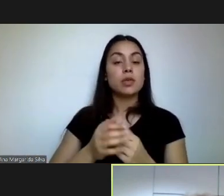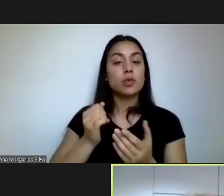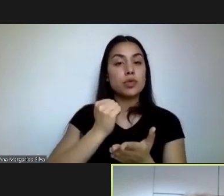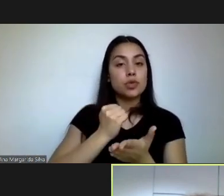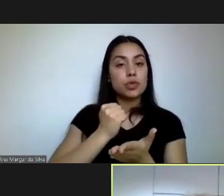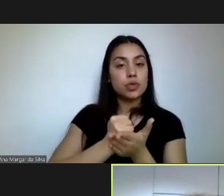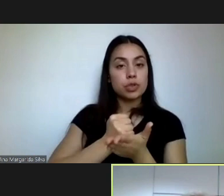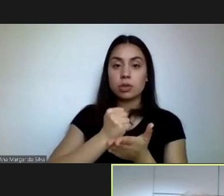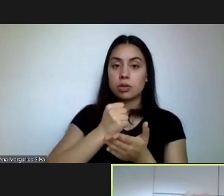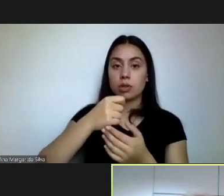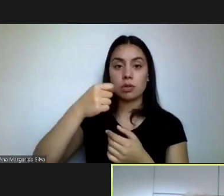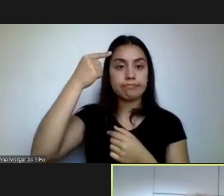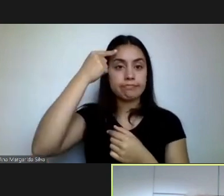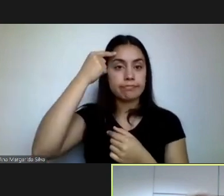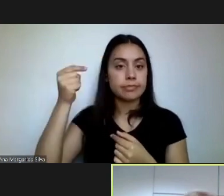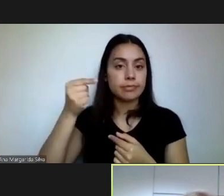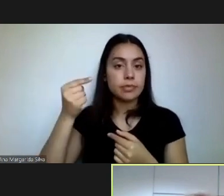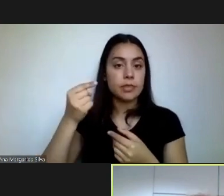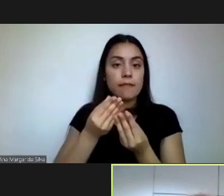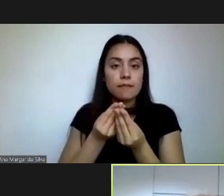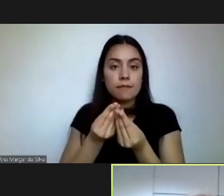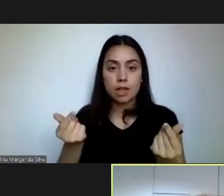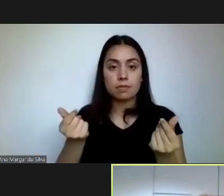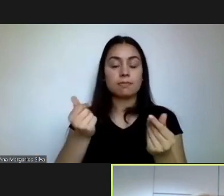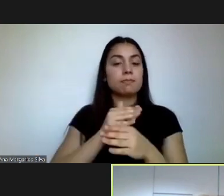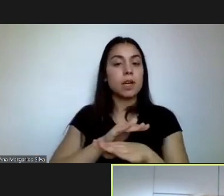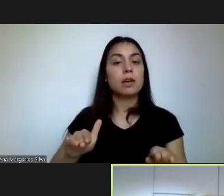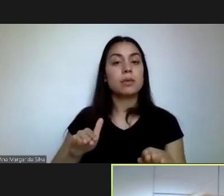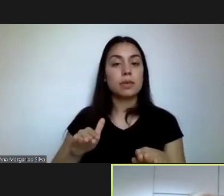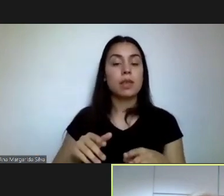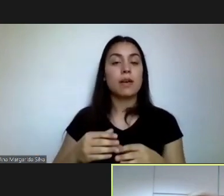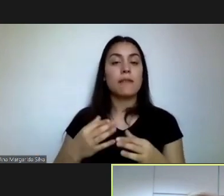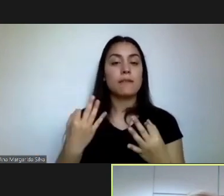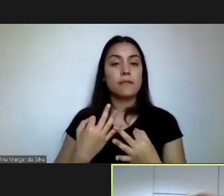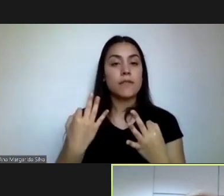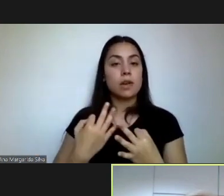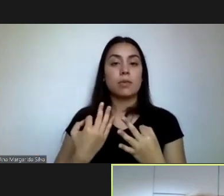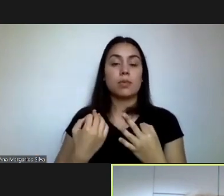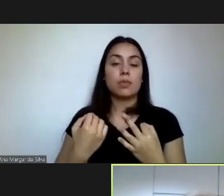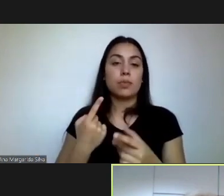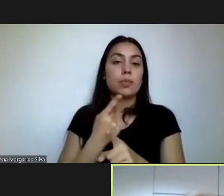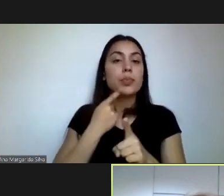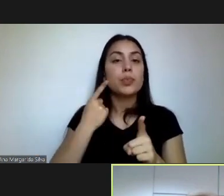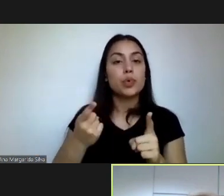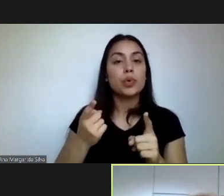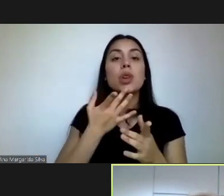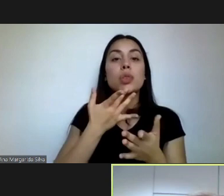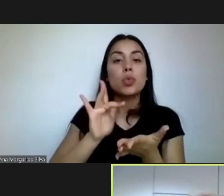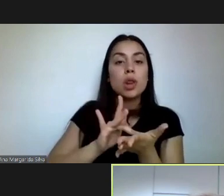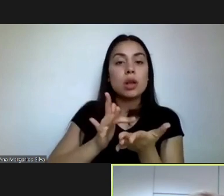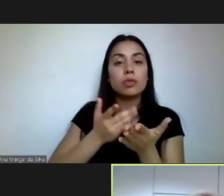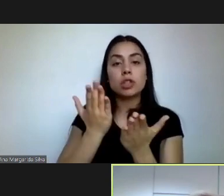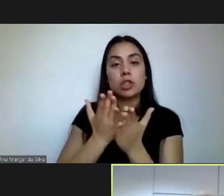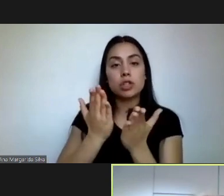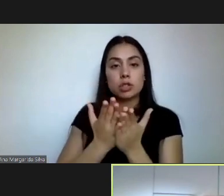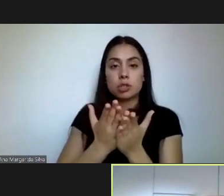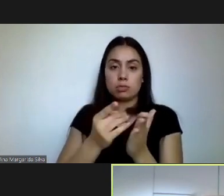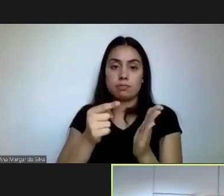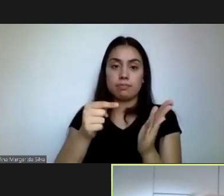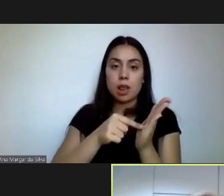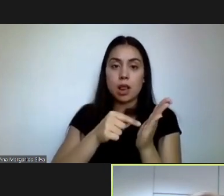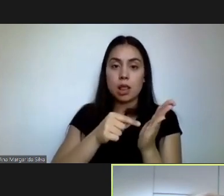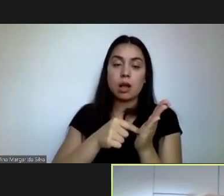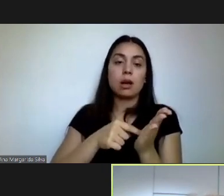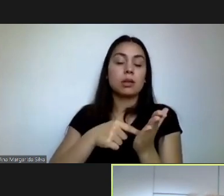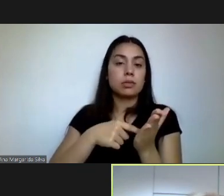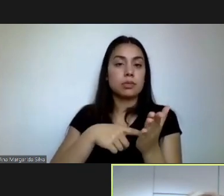muitos estereótipos que nós ainda temos nos nossos manuais, porque se vimos, por exemplo, aquela fotografia da evolução, apesar